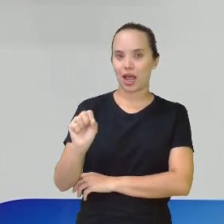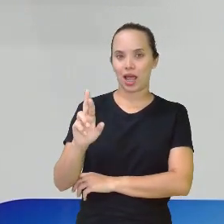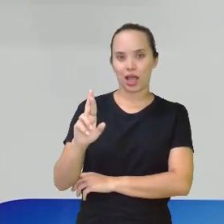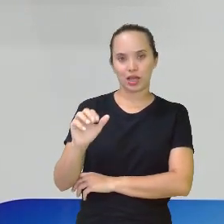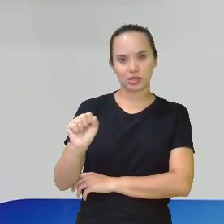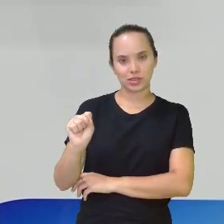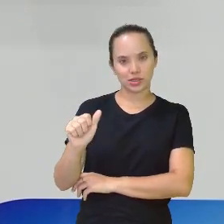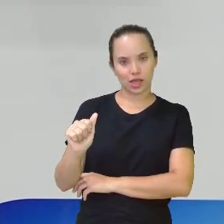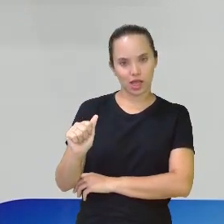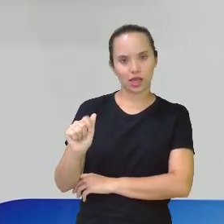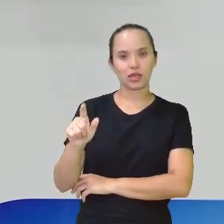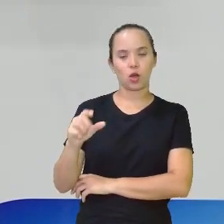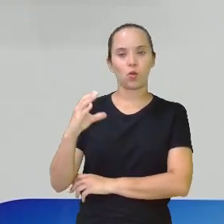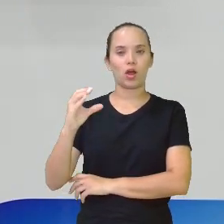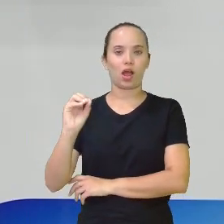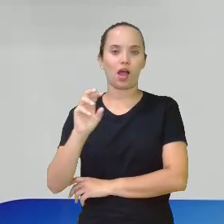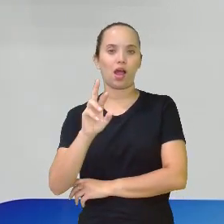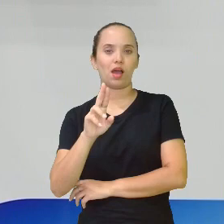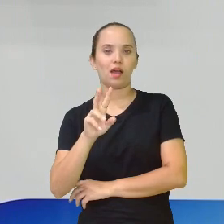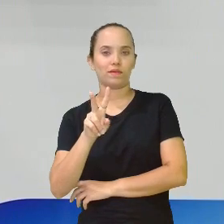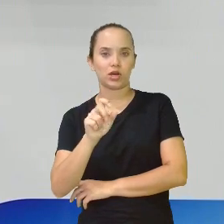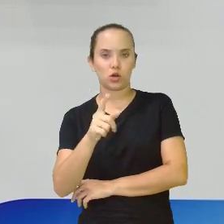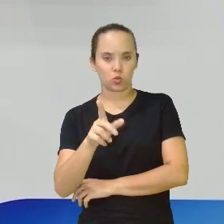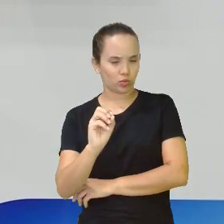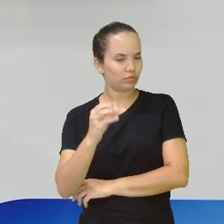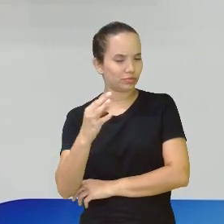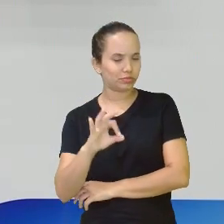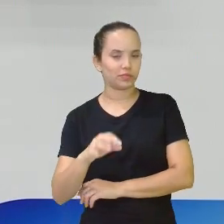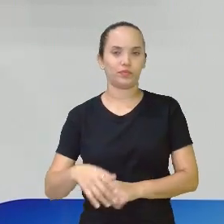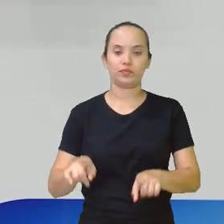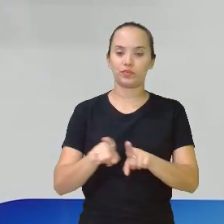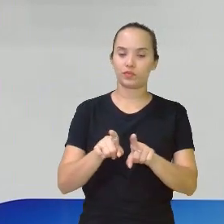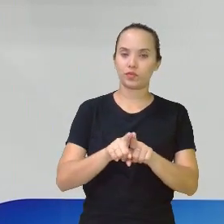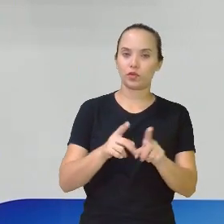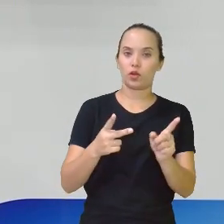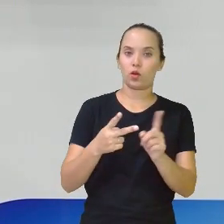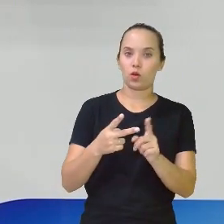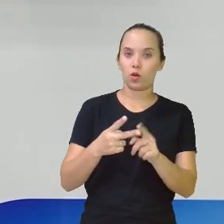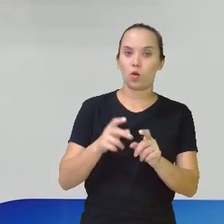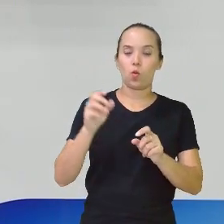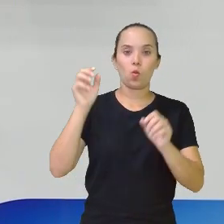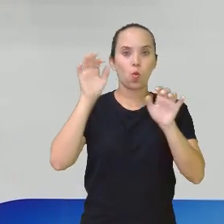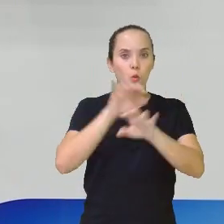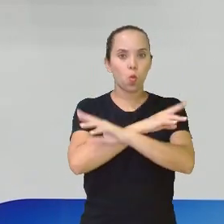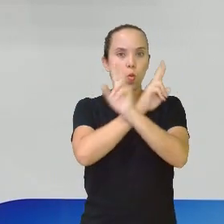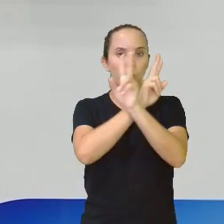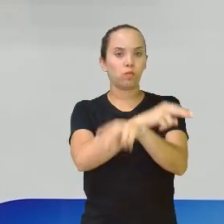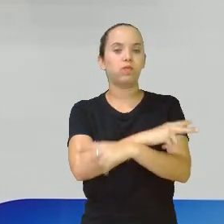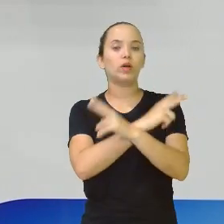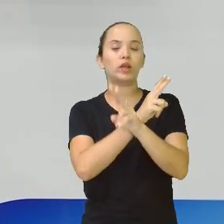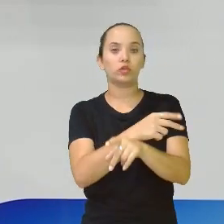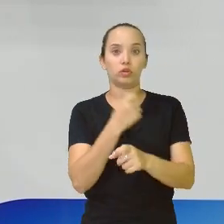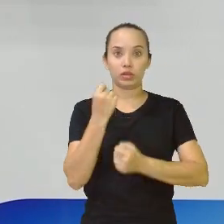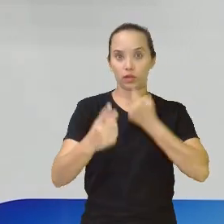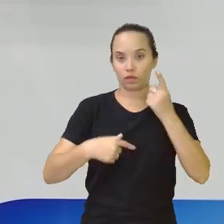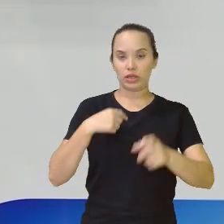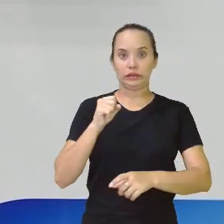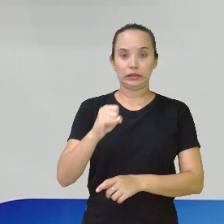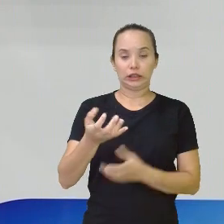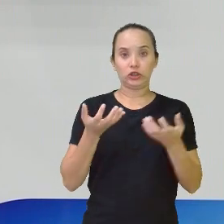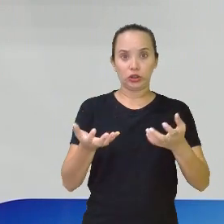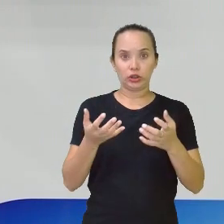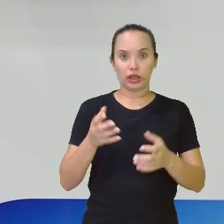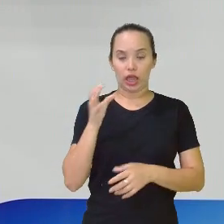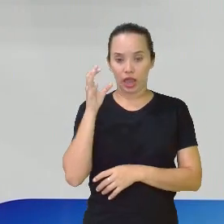o carvão. O oxigênio, que vai estar presente no ar. E muitas vezes, quando a gente quer acelerar o processo,